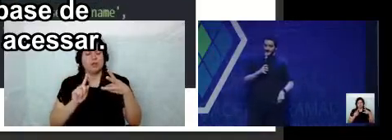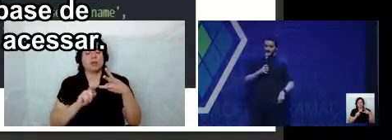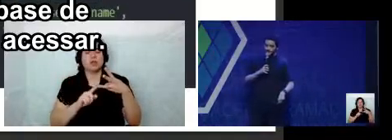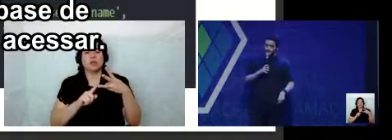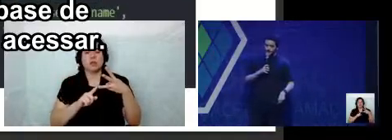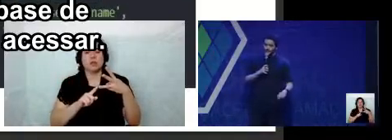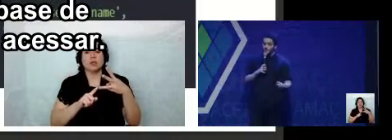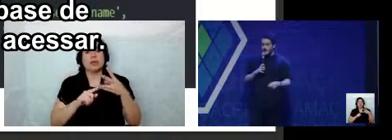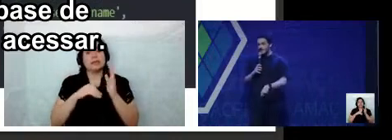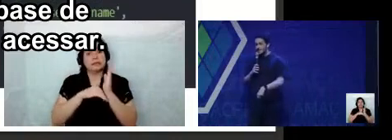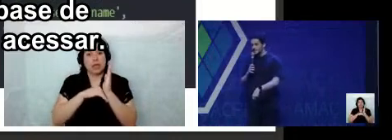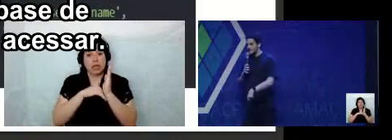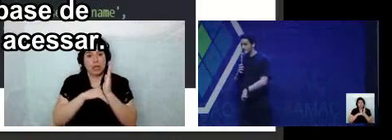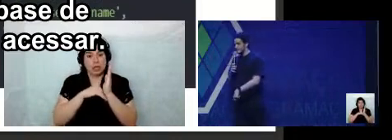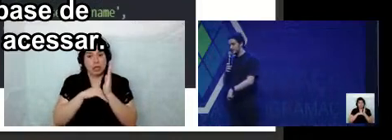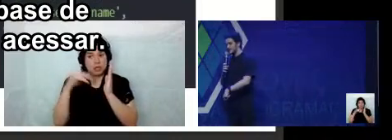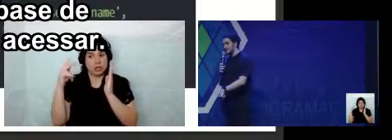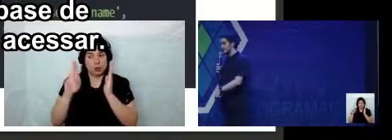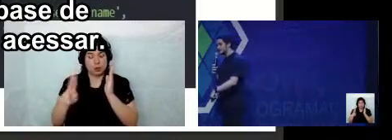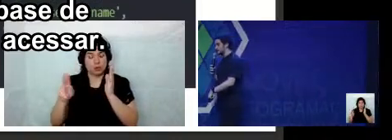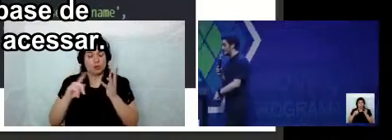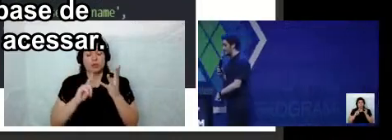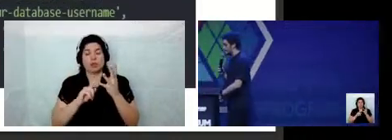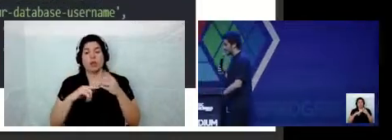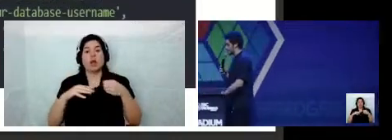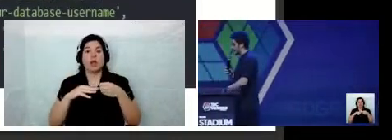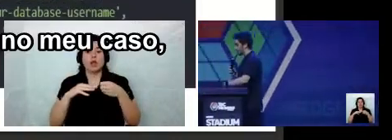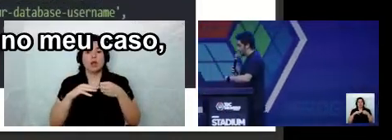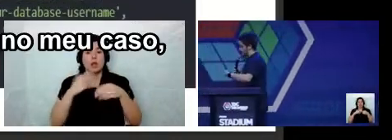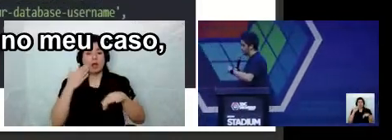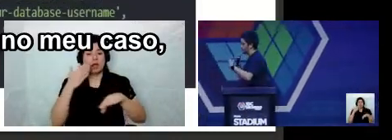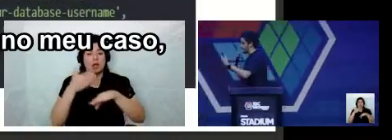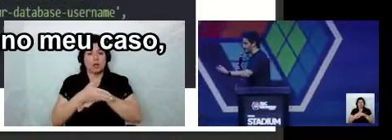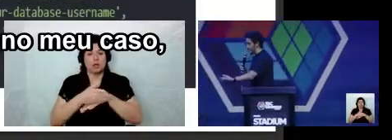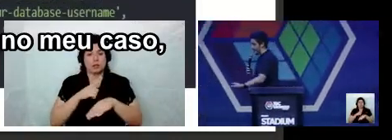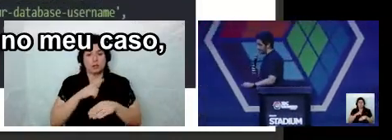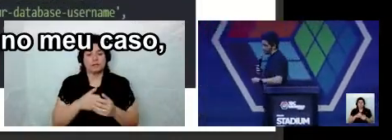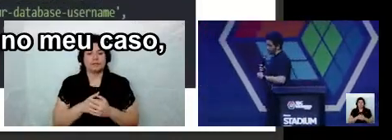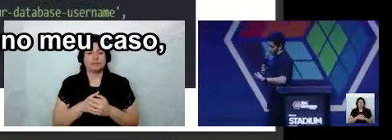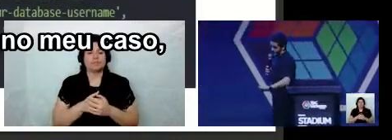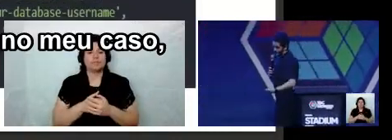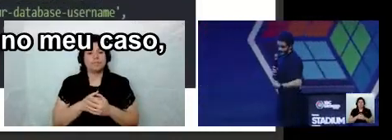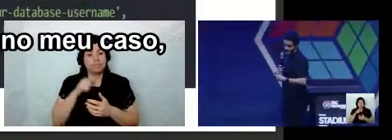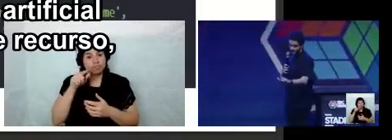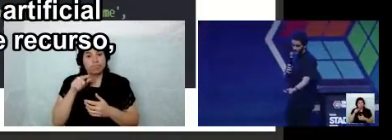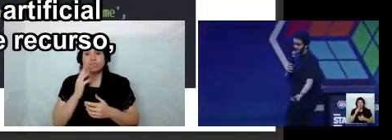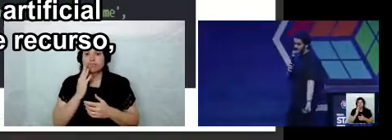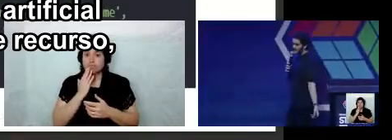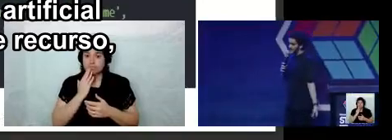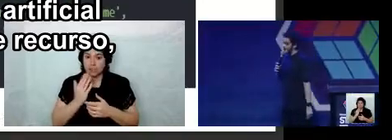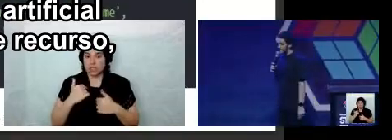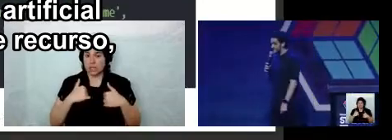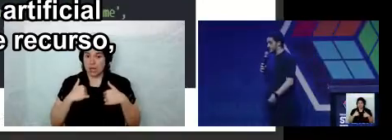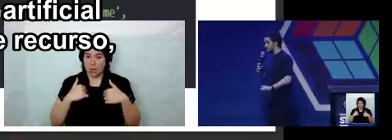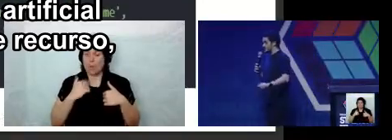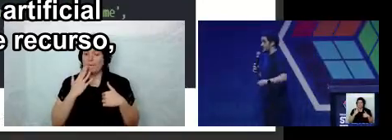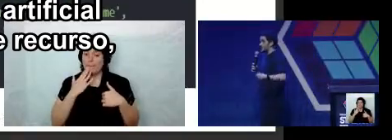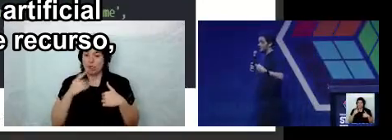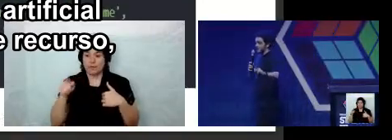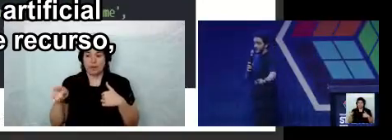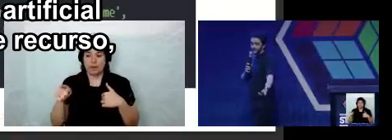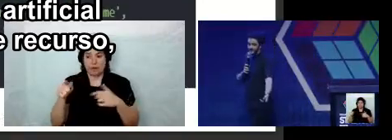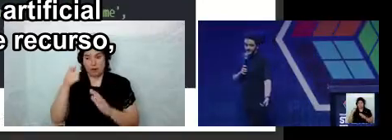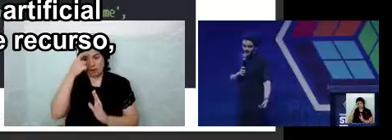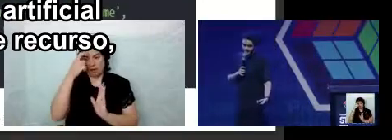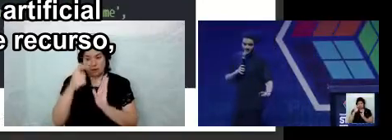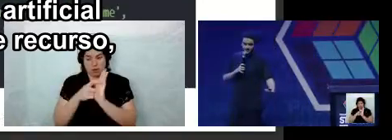senha daquele usuário e a base de dados que você está tentando acessar. Então, quando você pede, quando no meu caso eu solicitei para a inteligência artificial